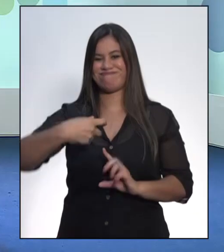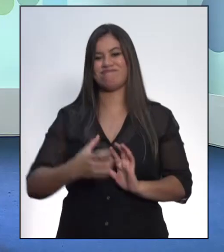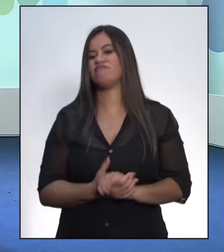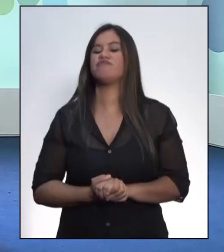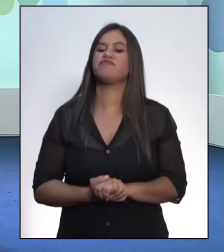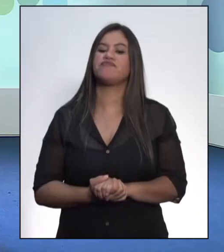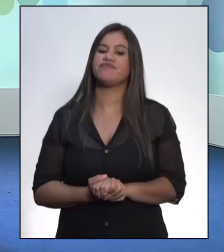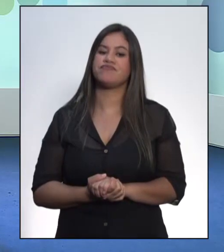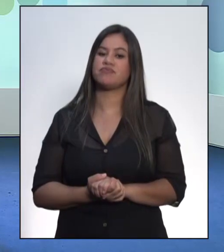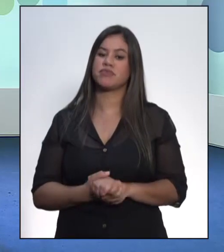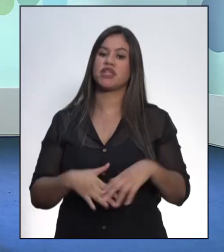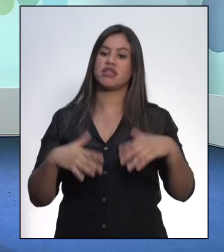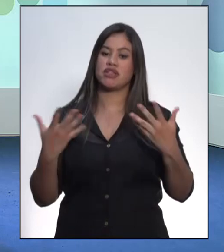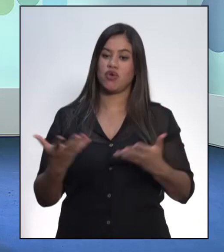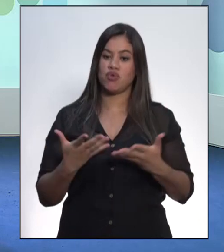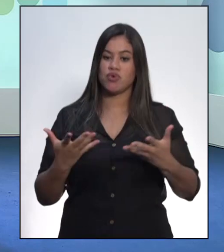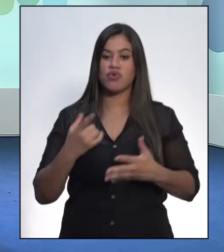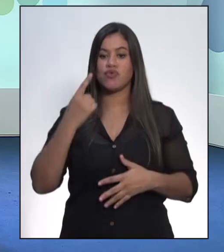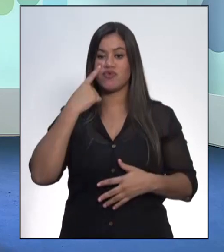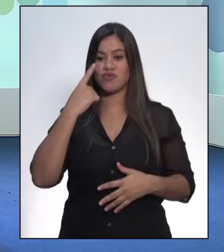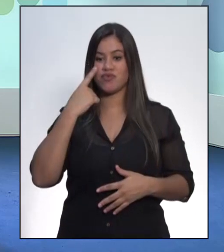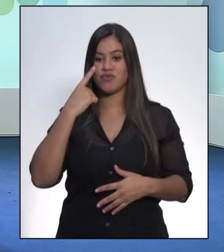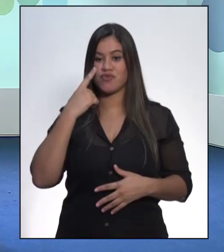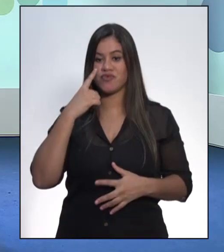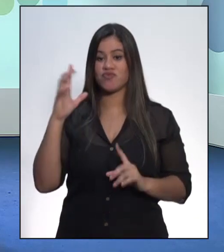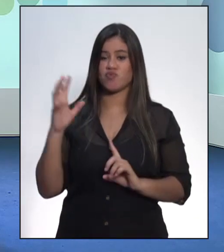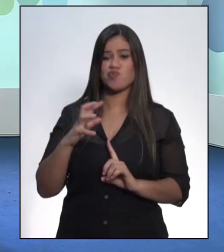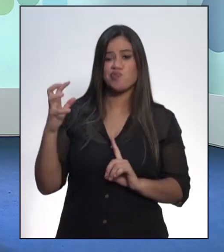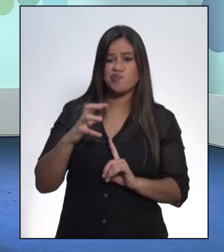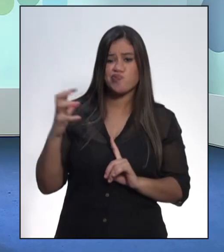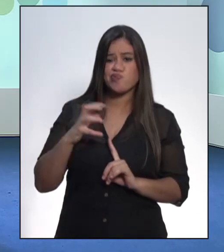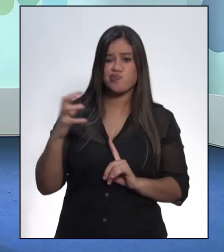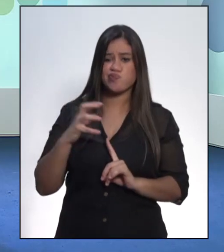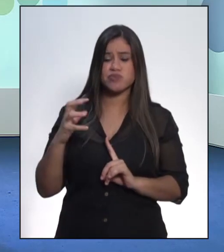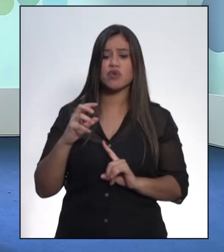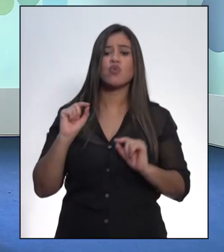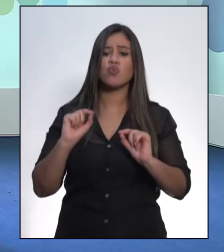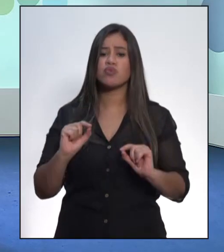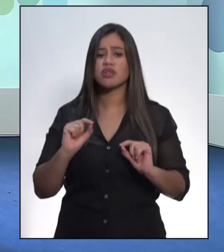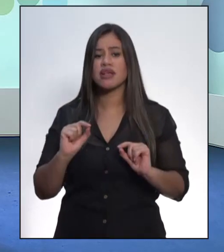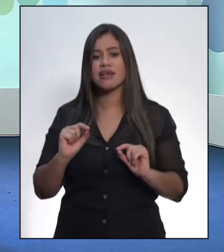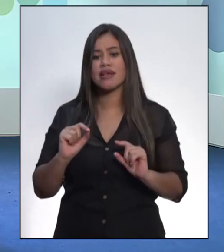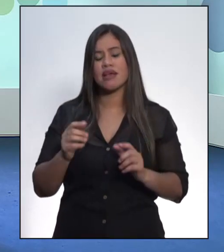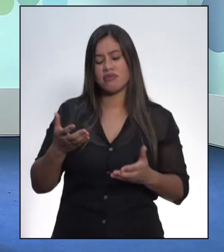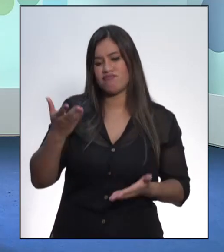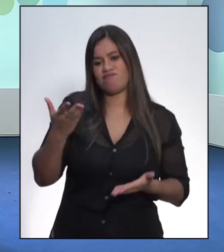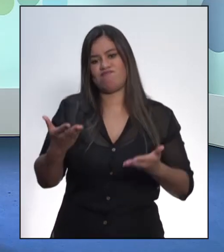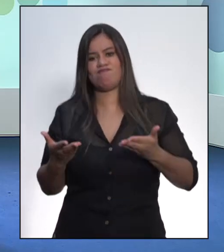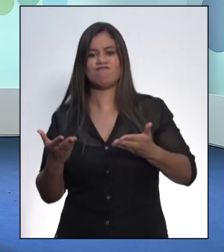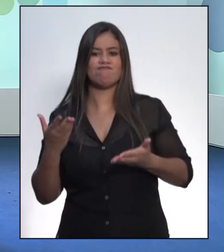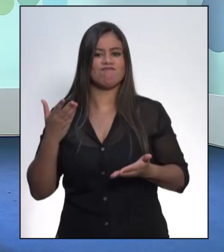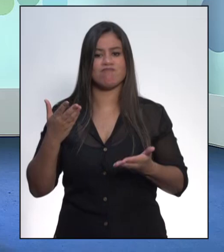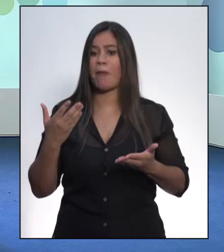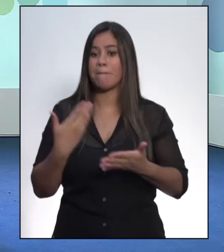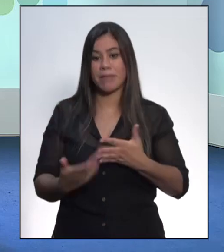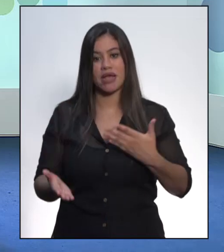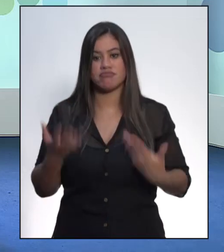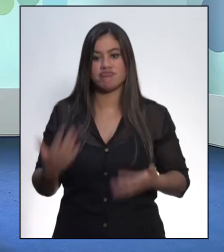Agora a gente vai entrar então nessa parte da perturbação. Se eu perturbar, eu vou mexer com algumas coisas,